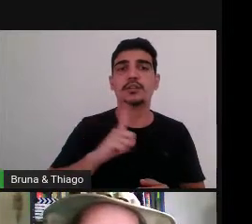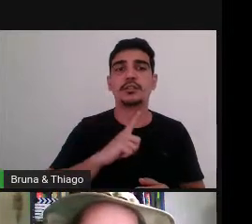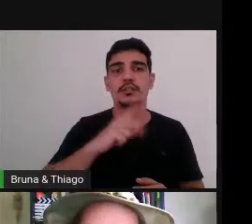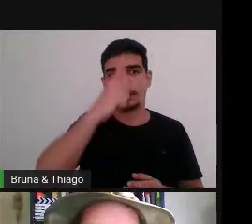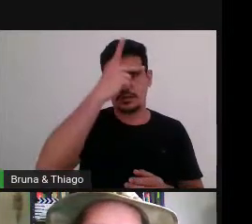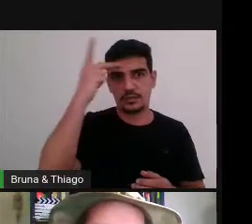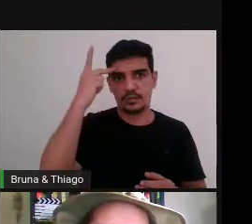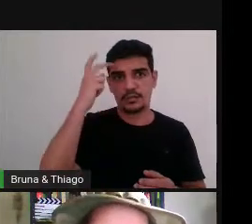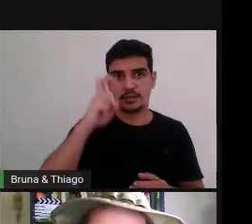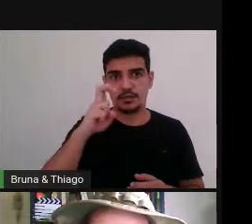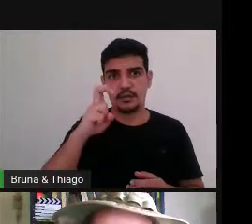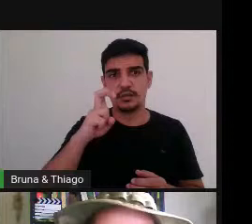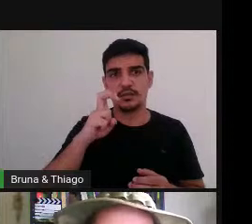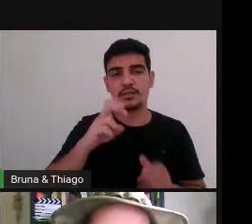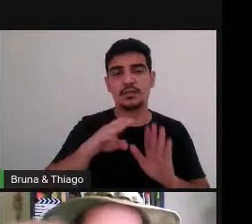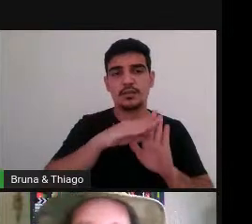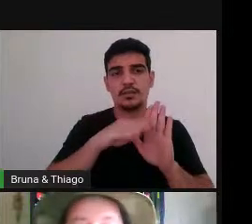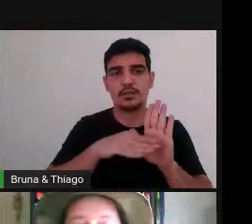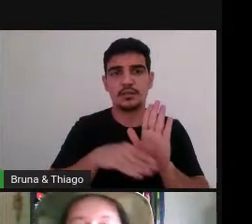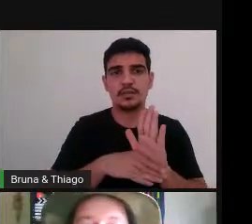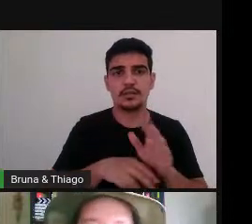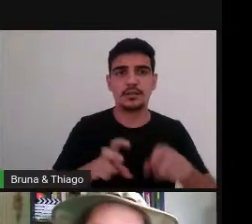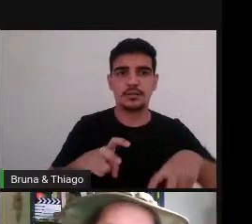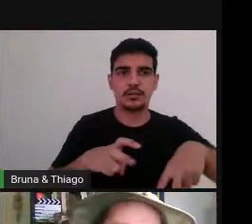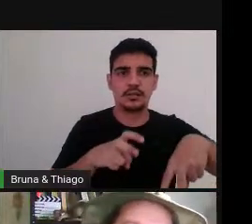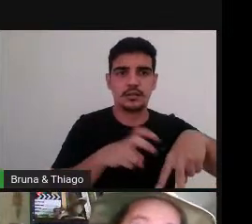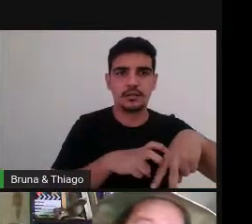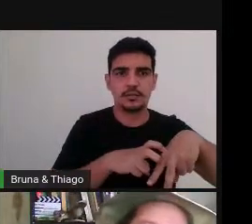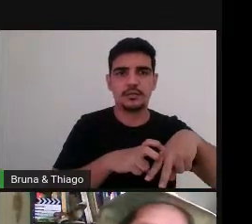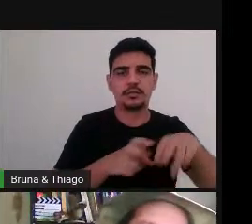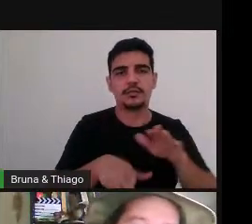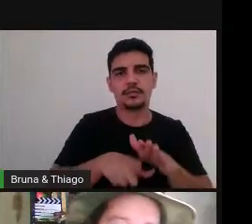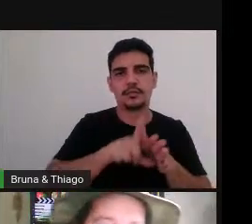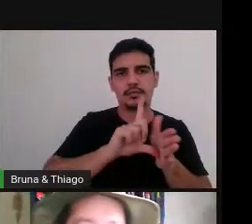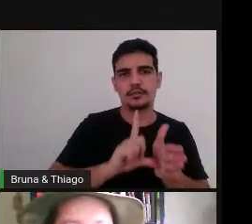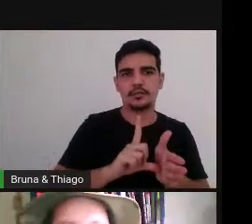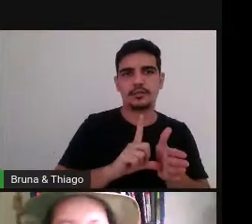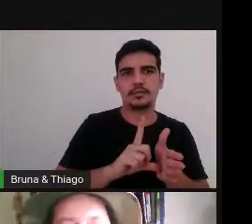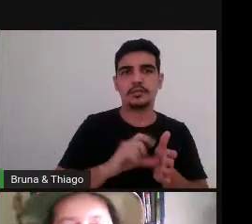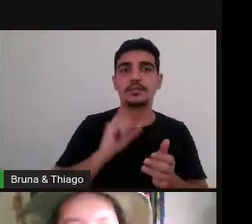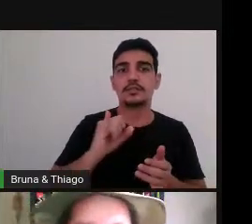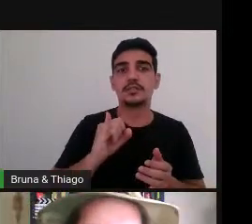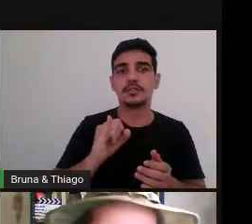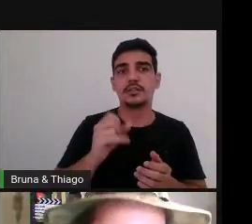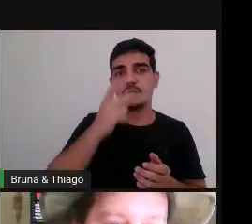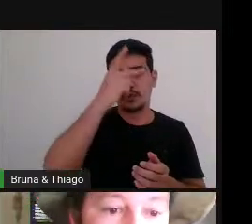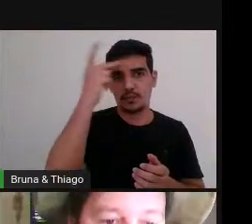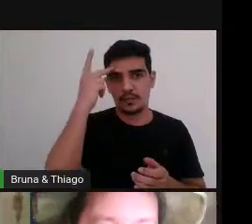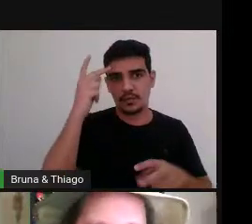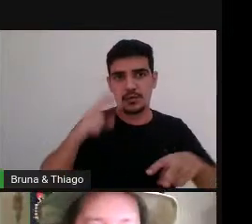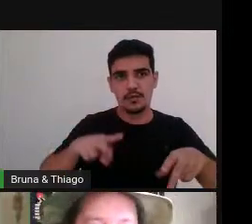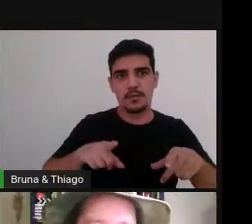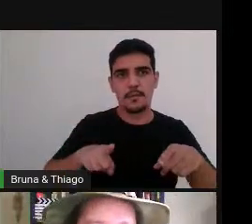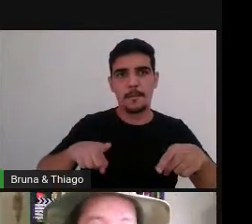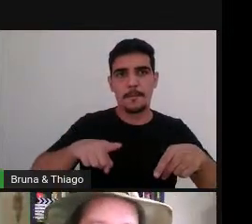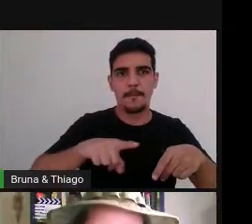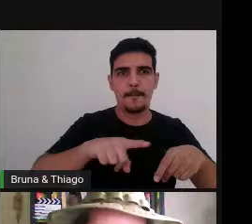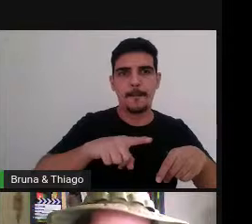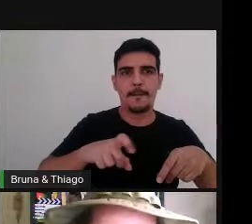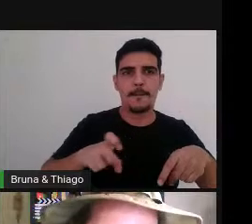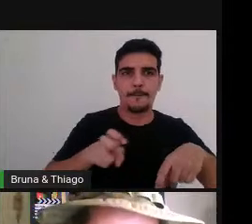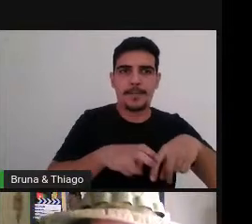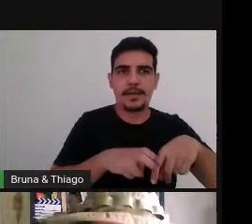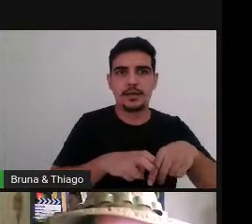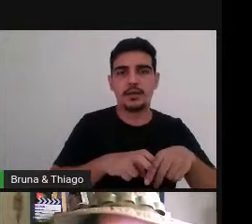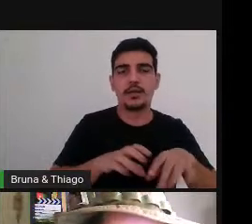de vocês for picado, deixa eu só voltar aqui antes, né? For picado por uma cobra, a jararaca, o pico de jaca, uma cascavel,